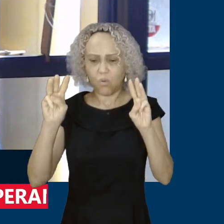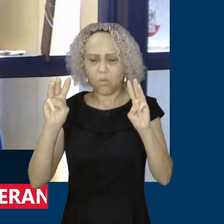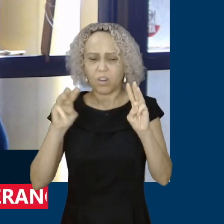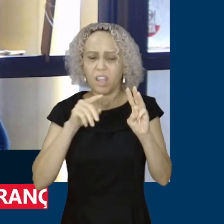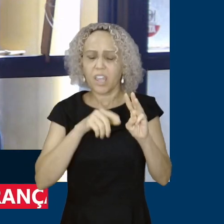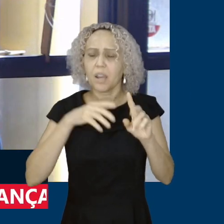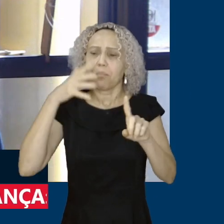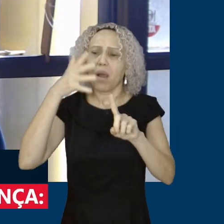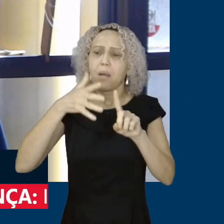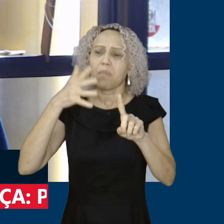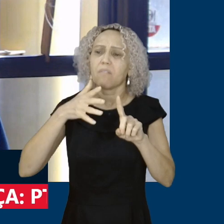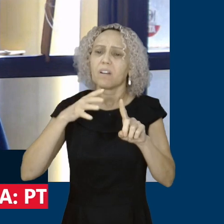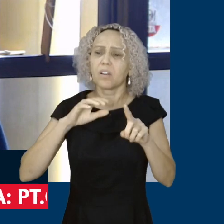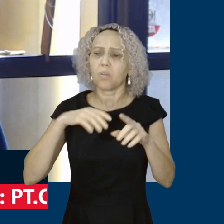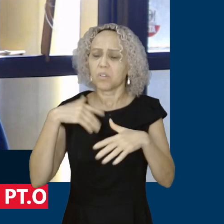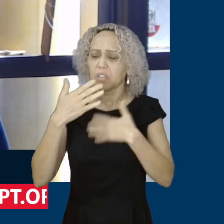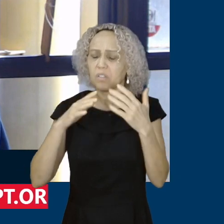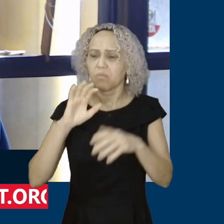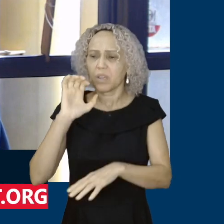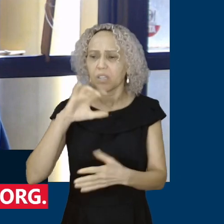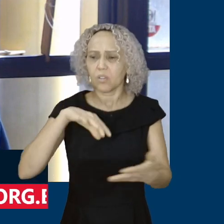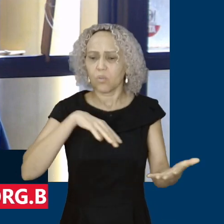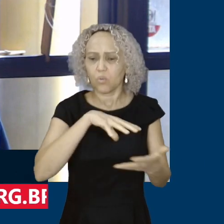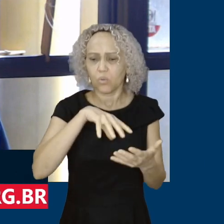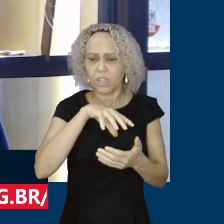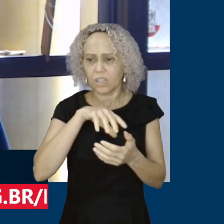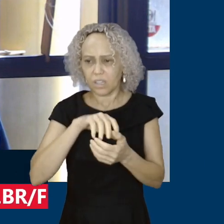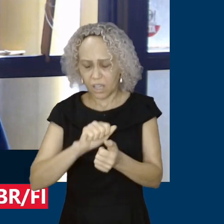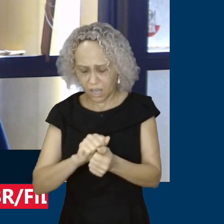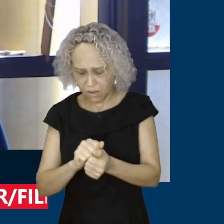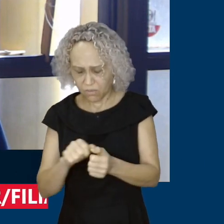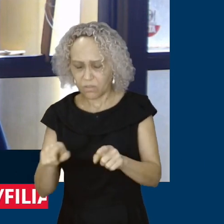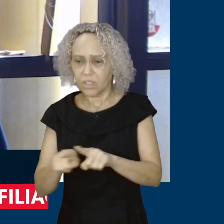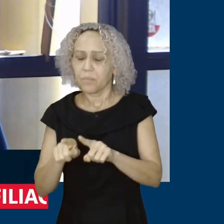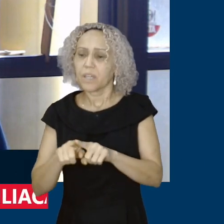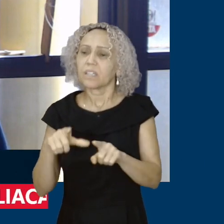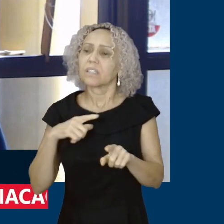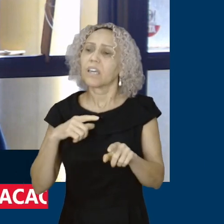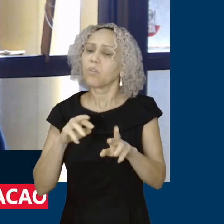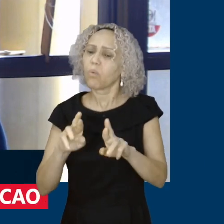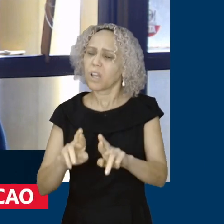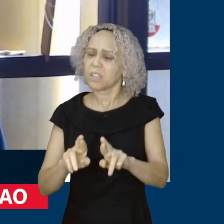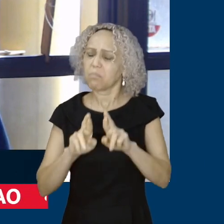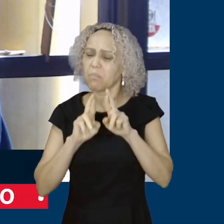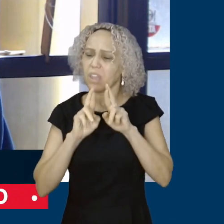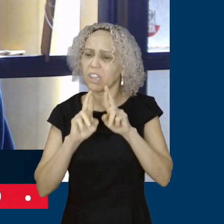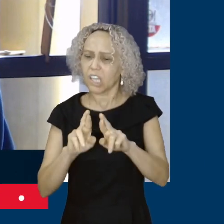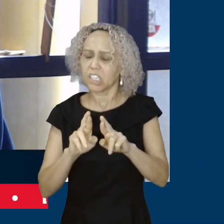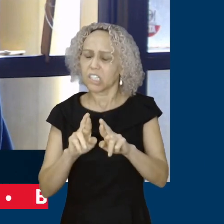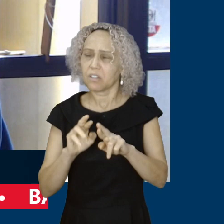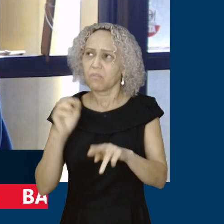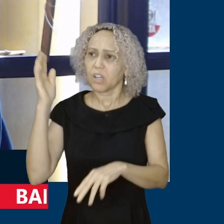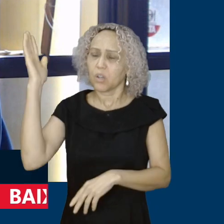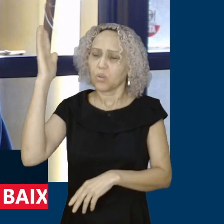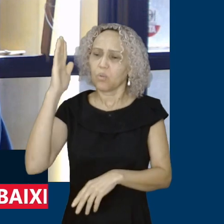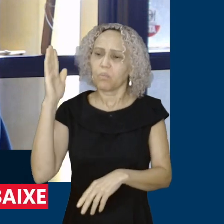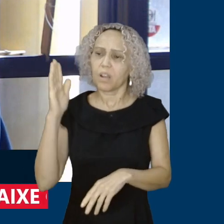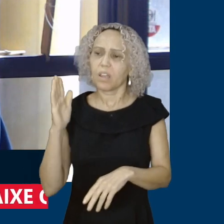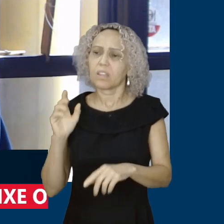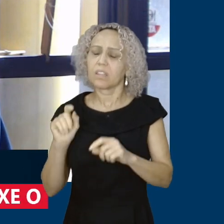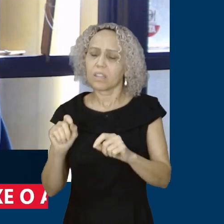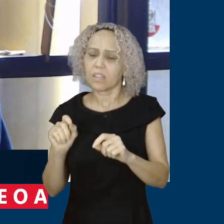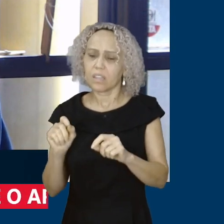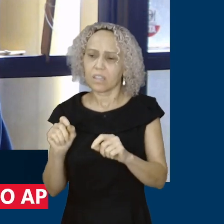Sustentável. Há uma expectativa muito grande da presença e a participação do Brasil e aquilo que o Brasil vai levar na Conferência